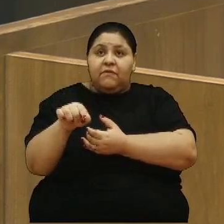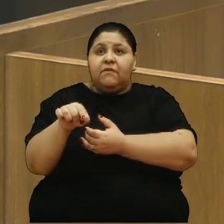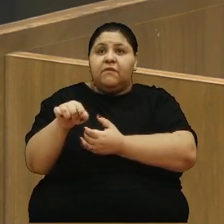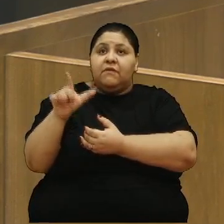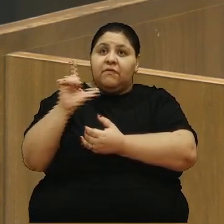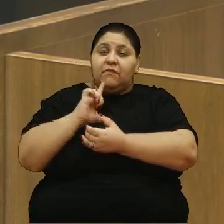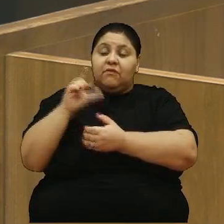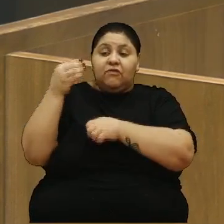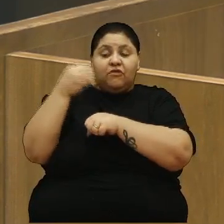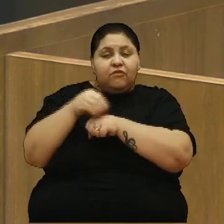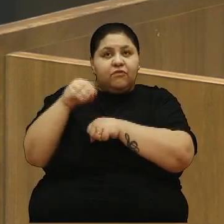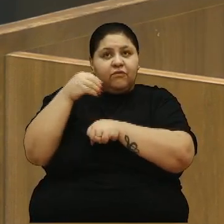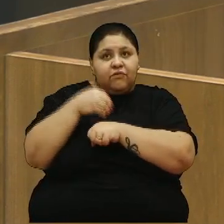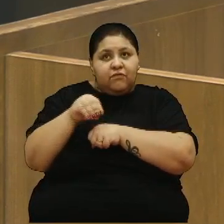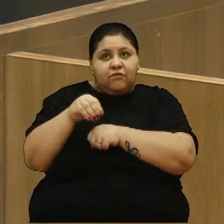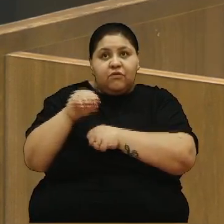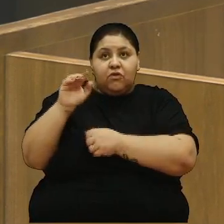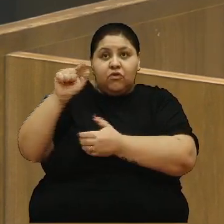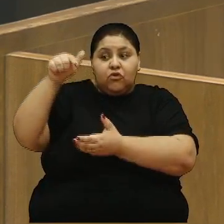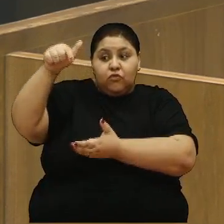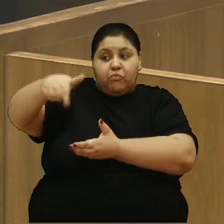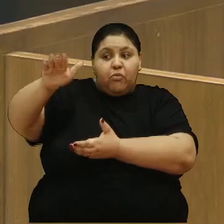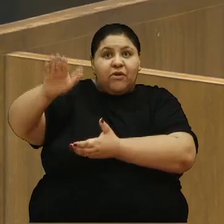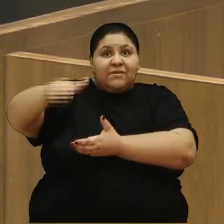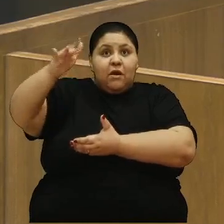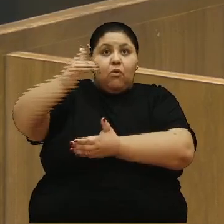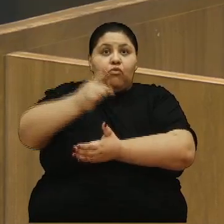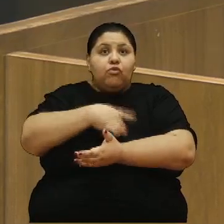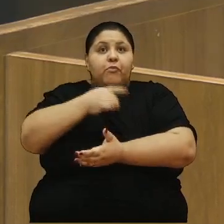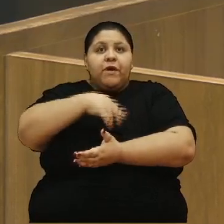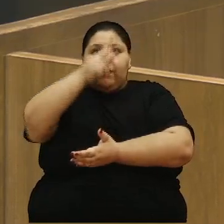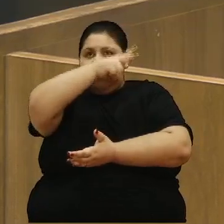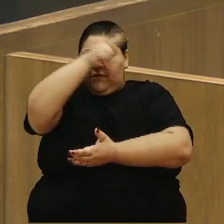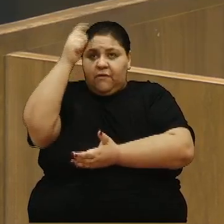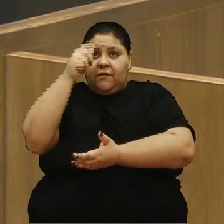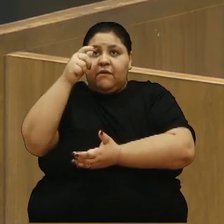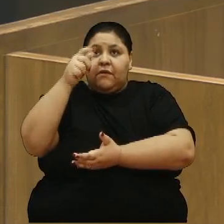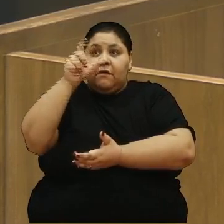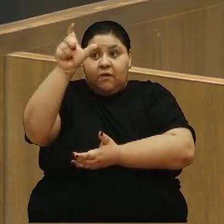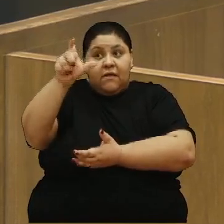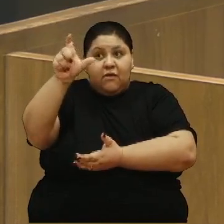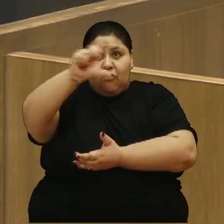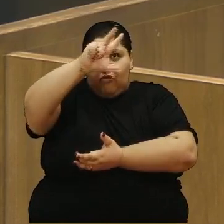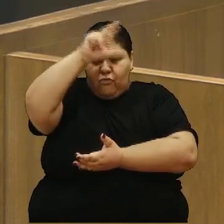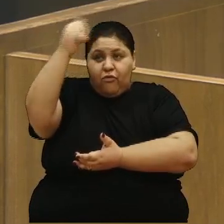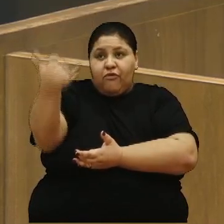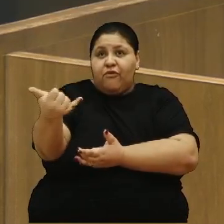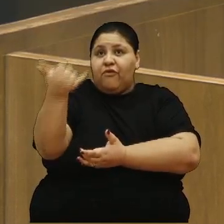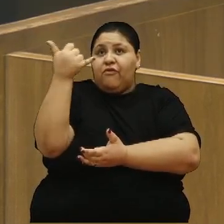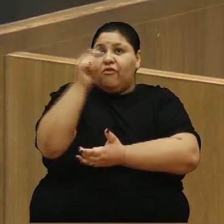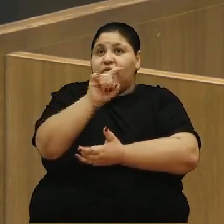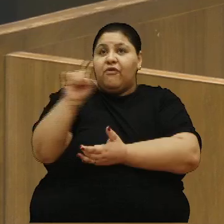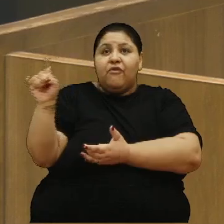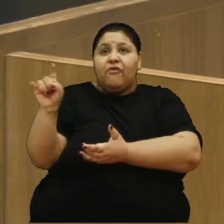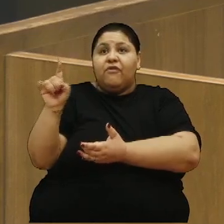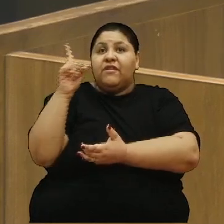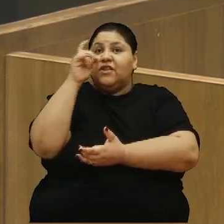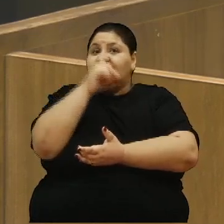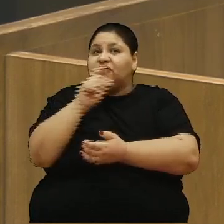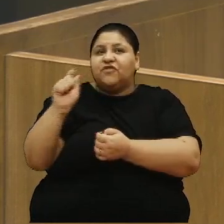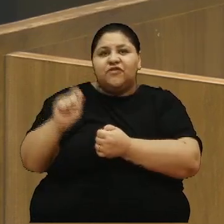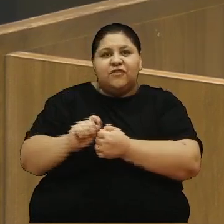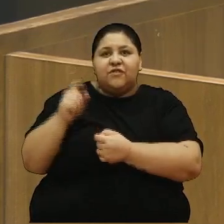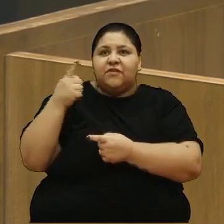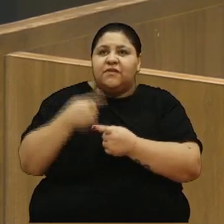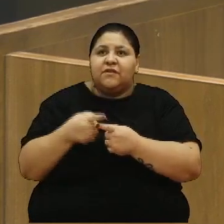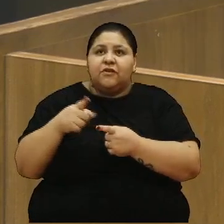tinha a sugestão do botão do pânico para o prefeito. Ele me disse naquela ocasião, isso não é uma coisa difícil de fazer, porque